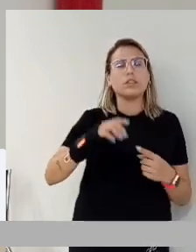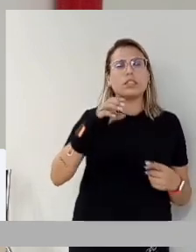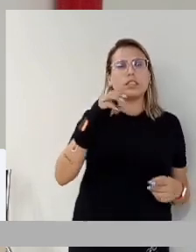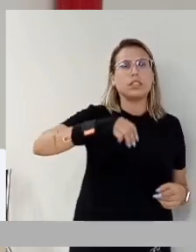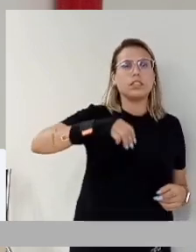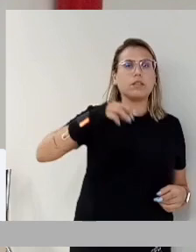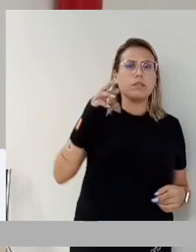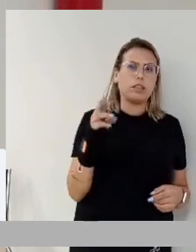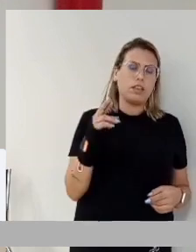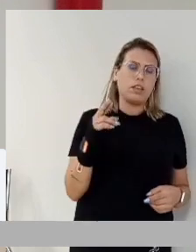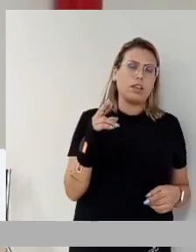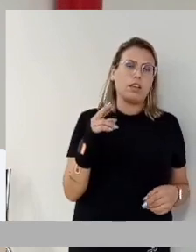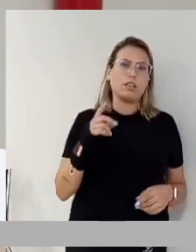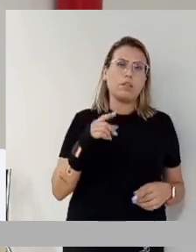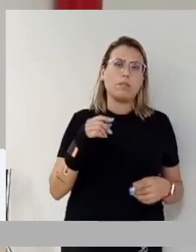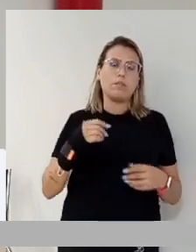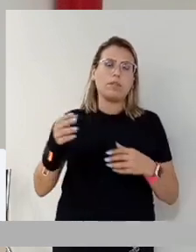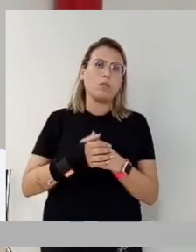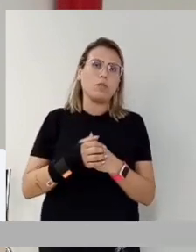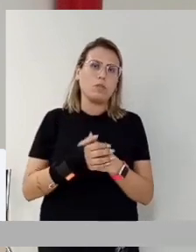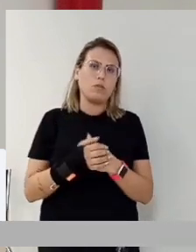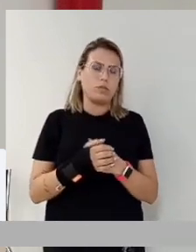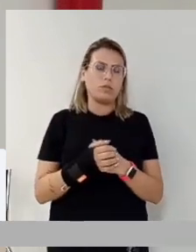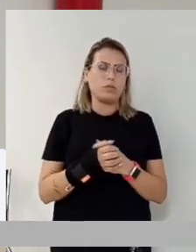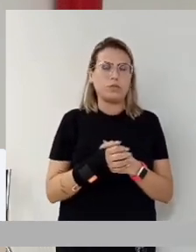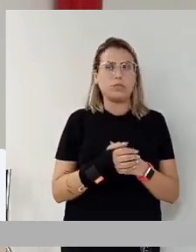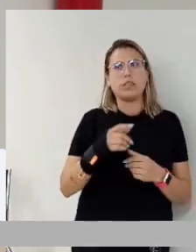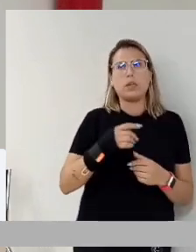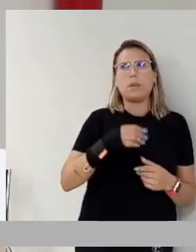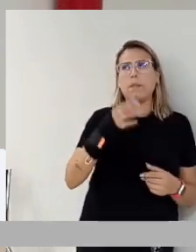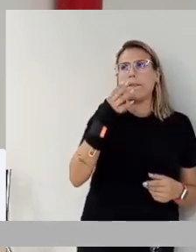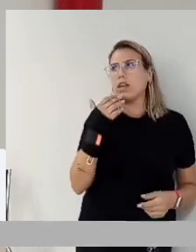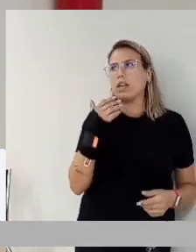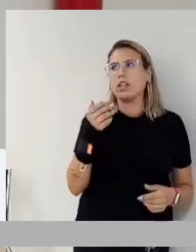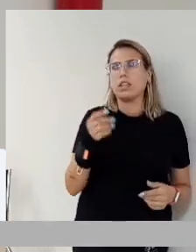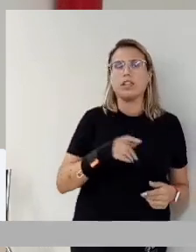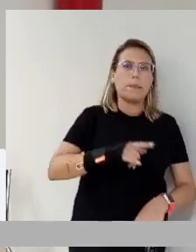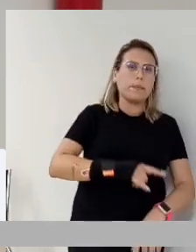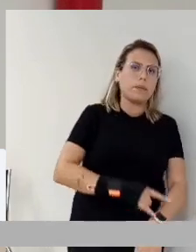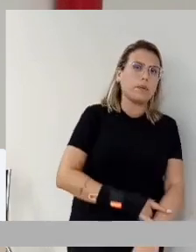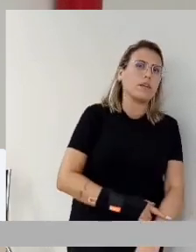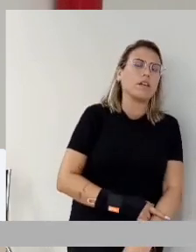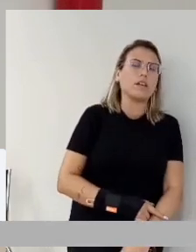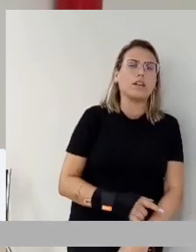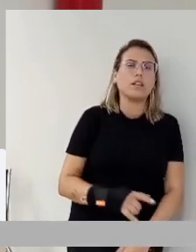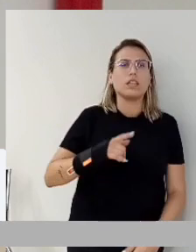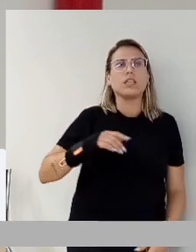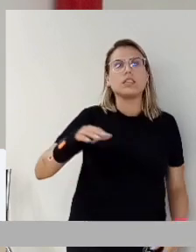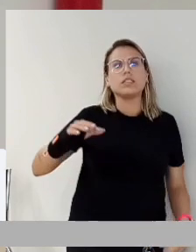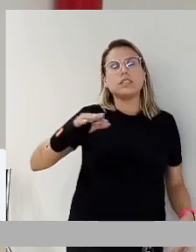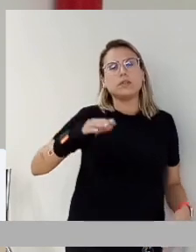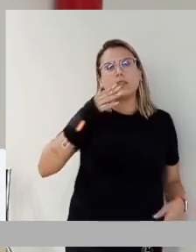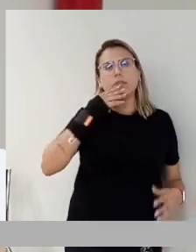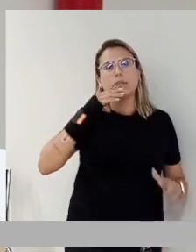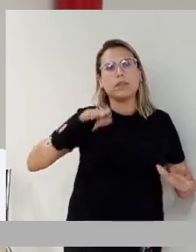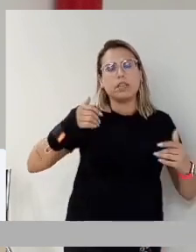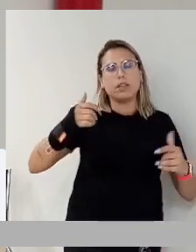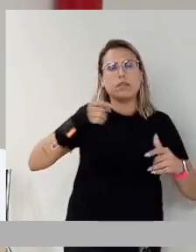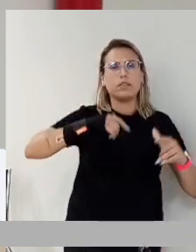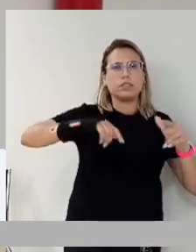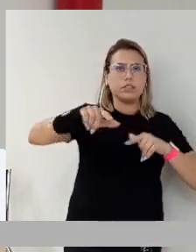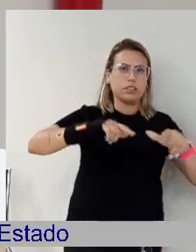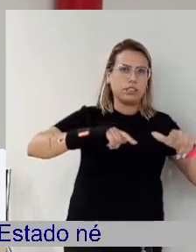pros catadores é é uma coisa que tem merenda que tem que tem um espaço melhor para eles poder trabalhar né